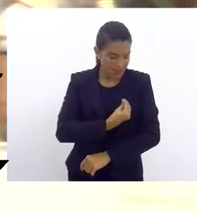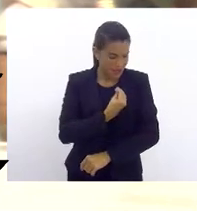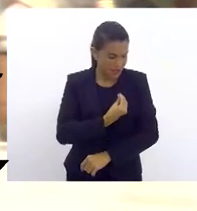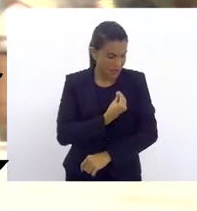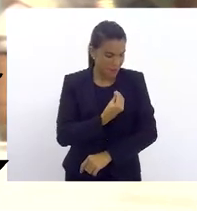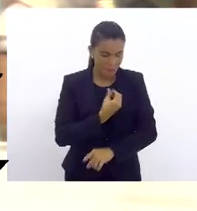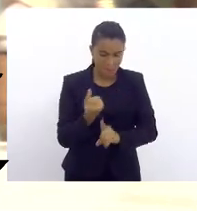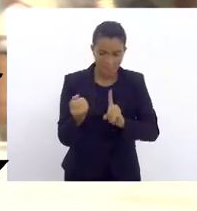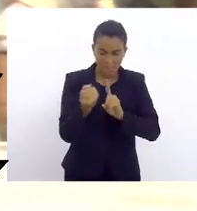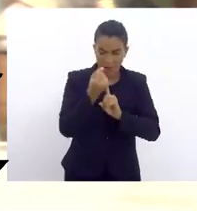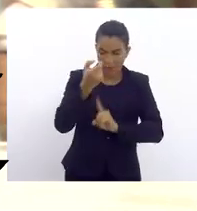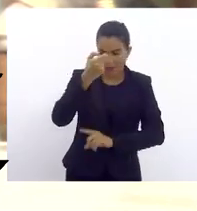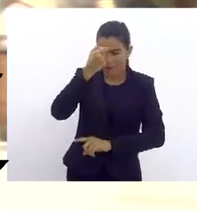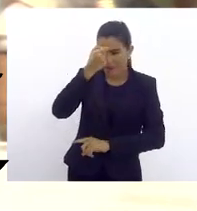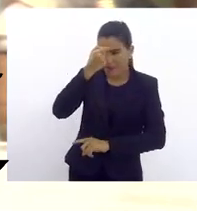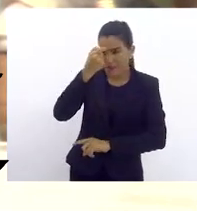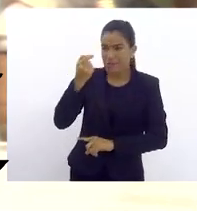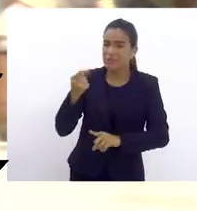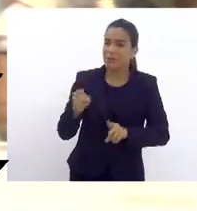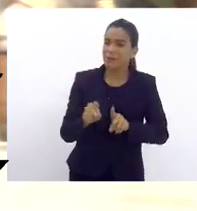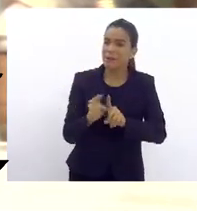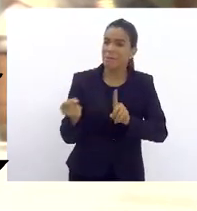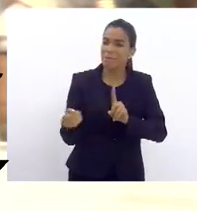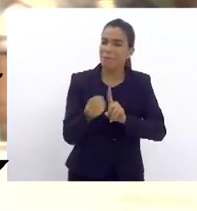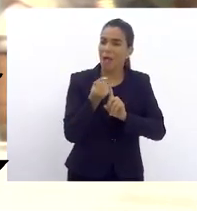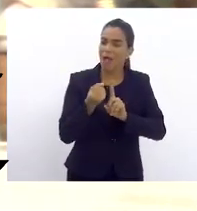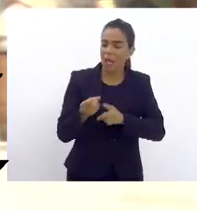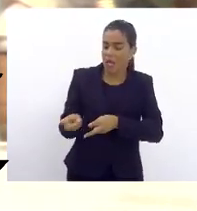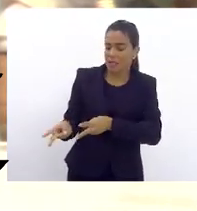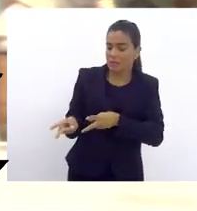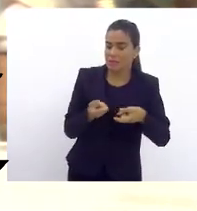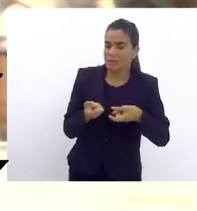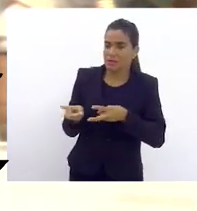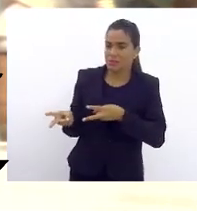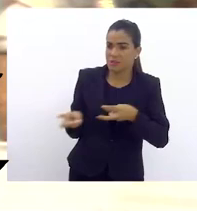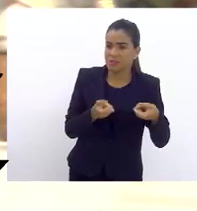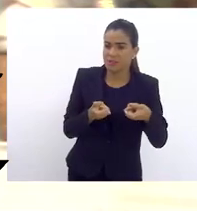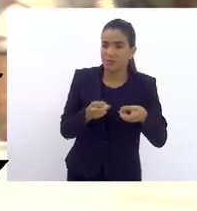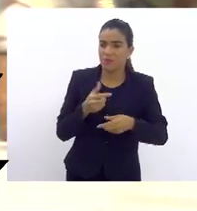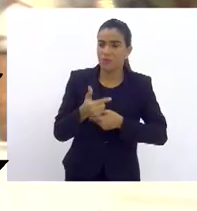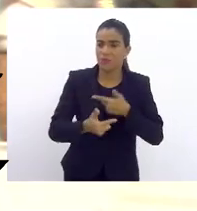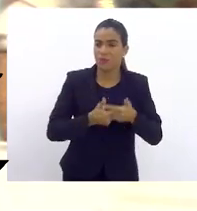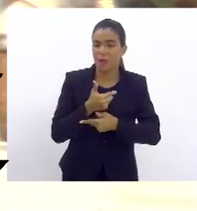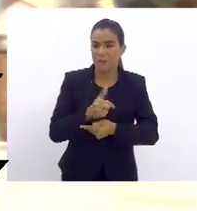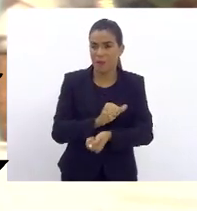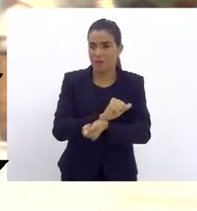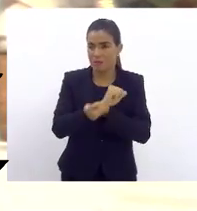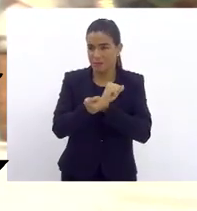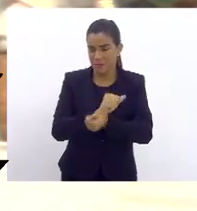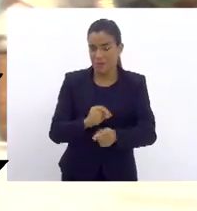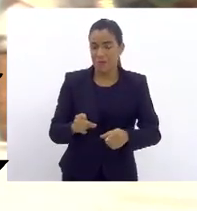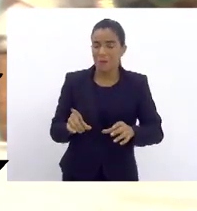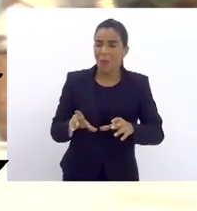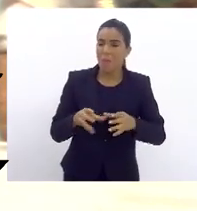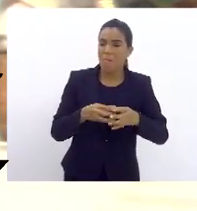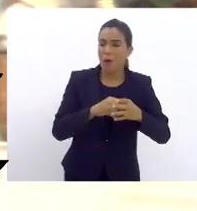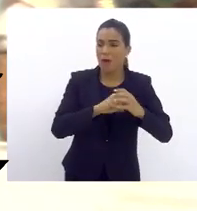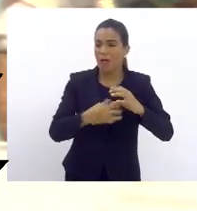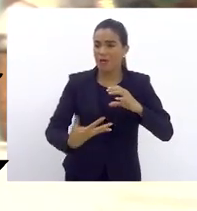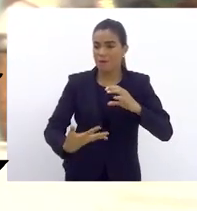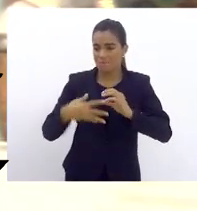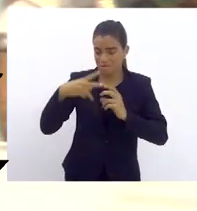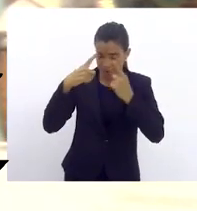não somente o racismo mas marca também a exploração do trabalho escravo marca também todo um conjunto de violências que nós sofremos